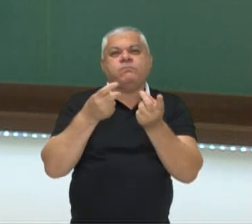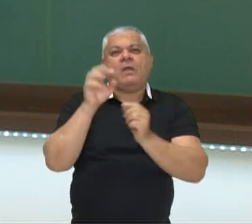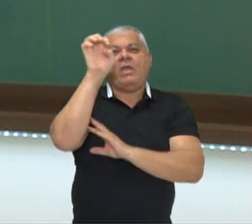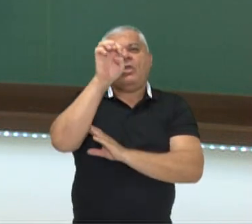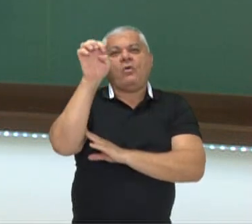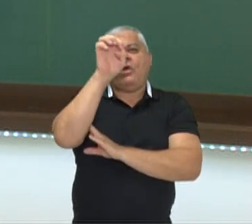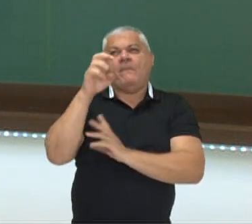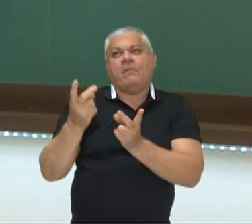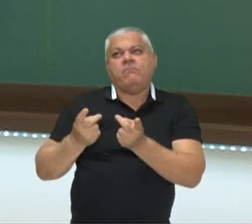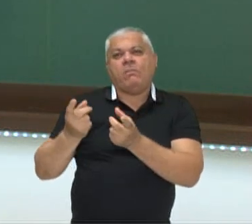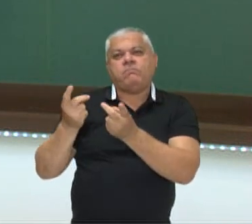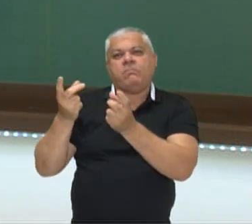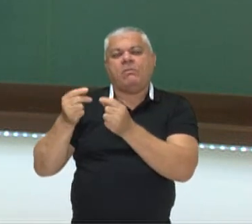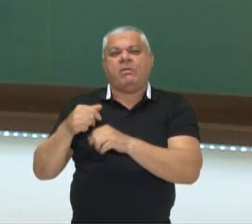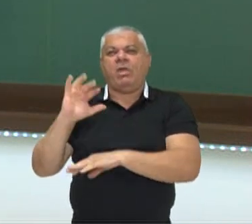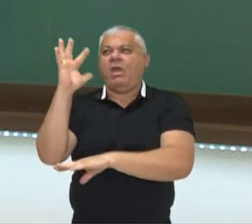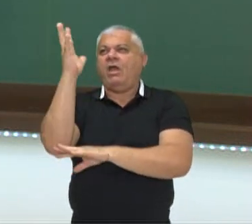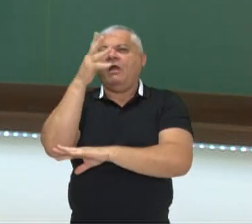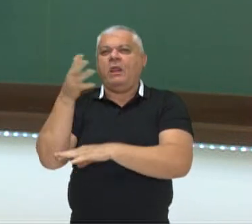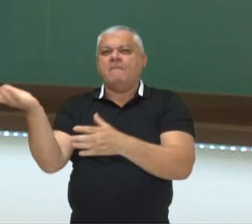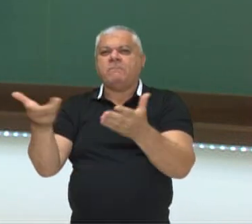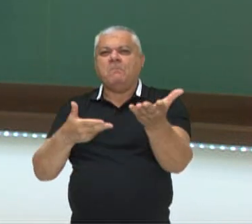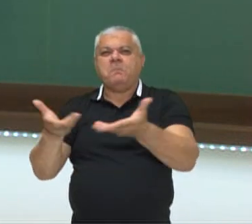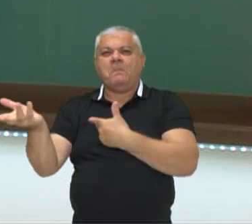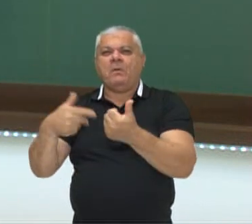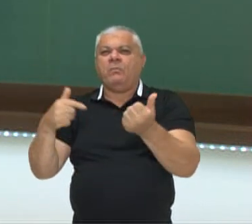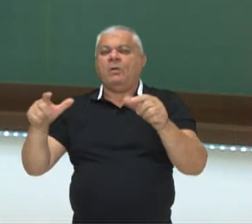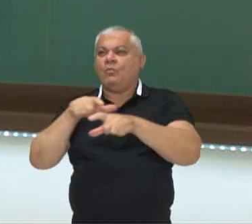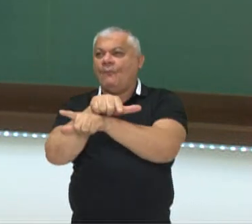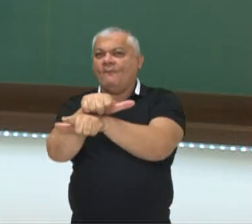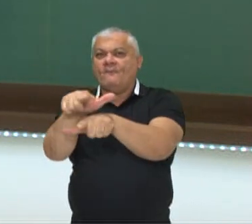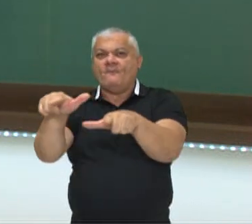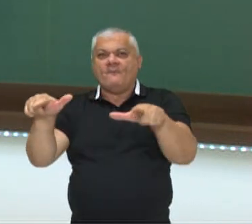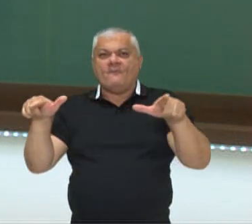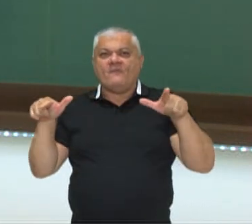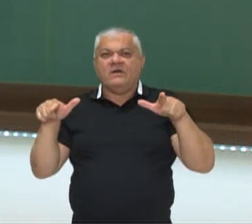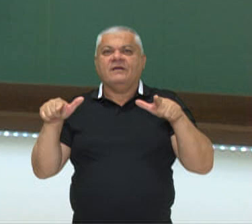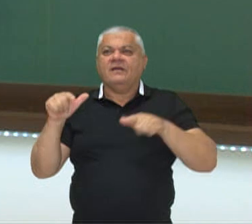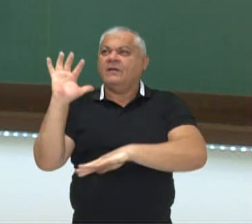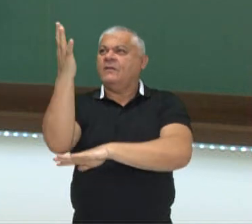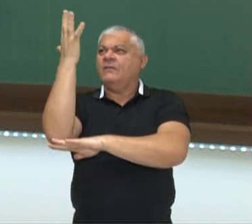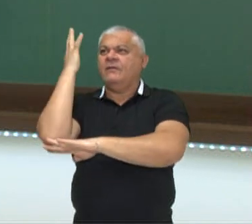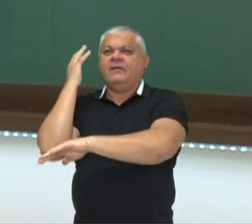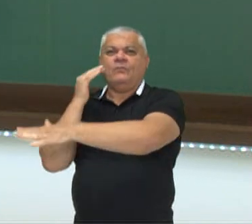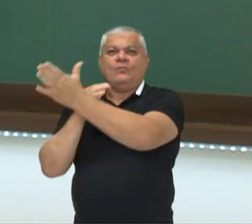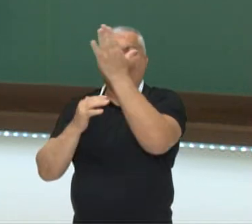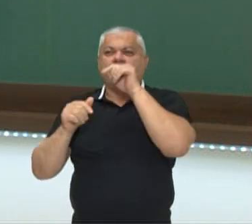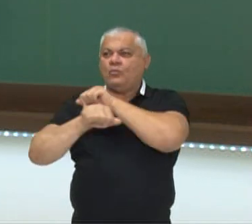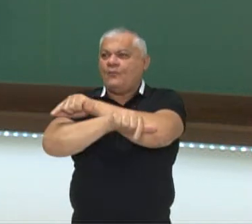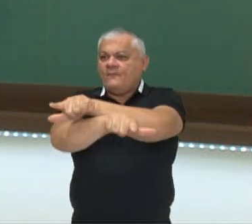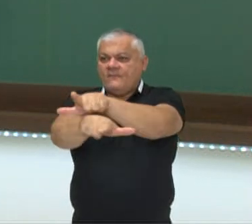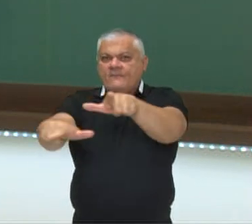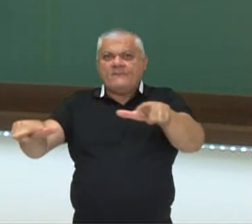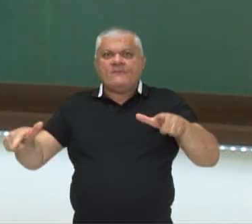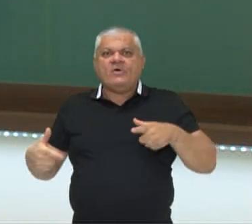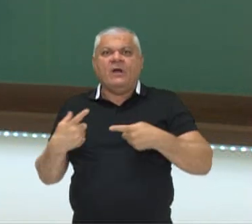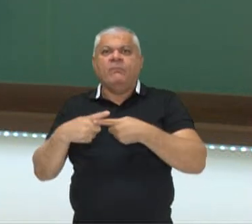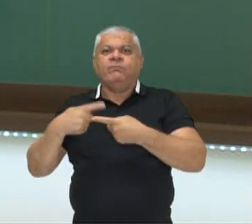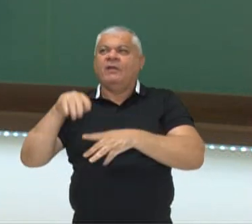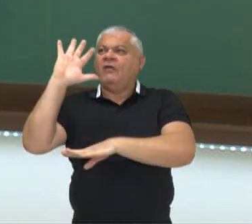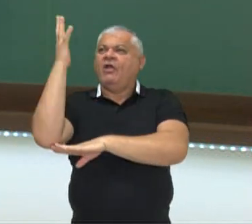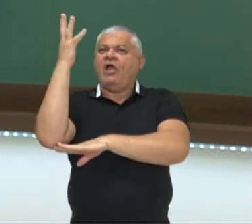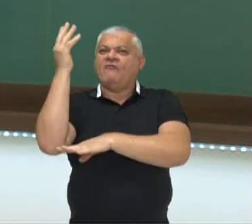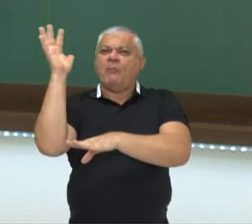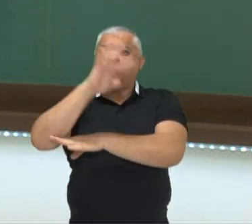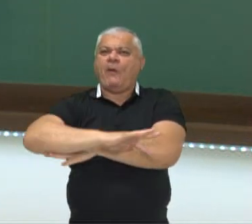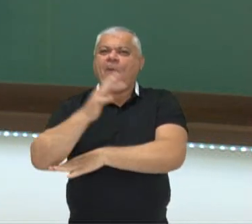de desmatamento, em especial da Mata Atlântica, ele é muito grande, né? Ela foi